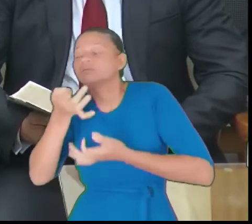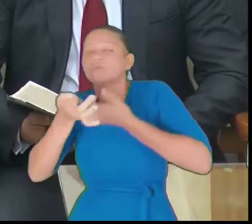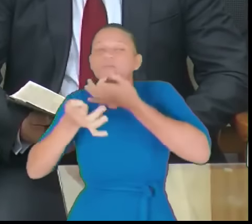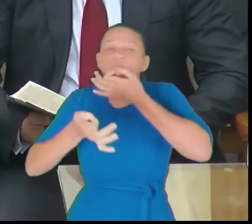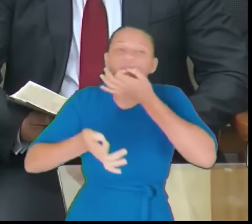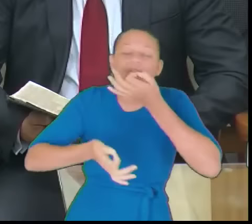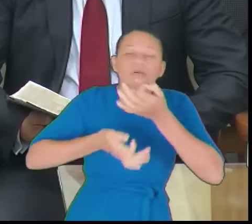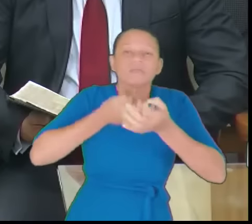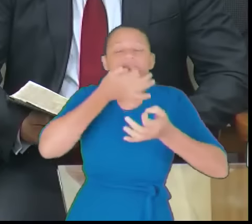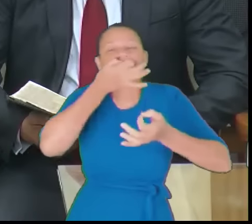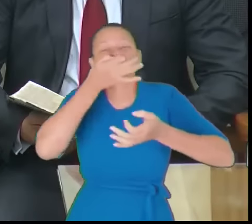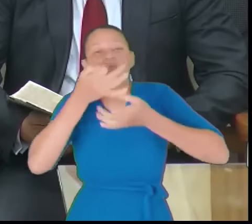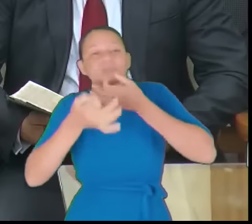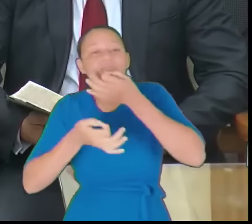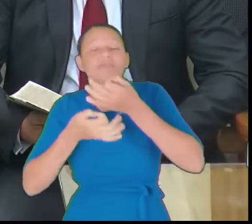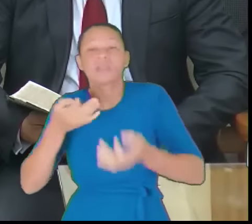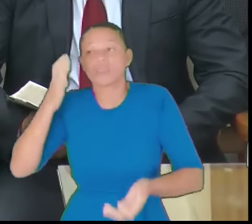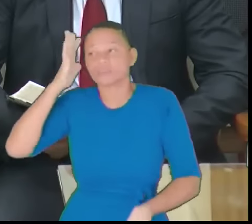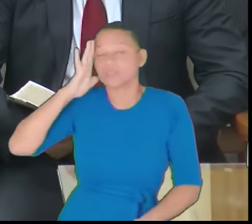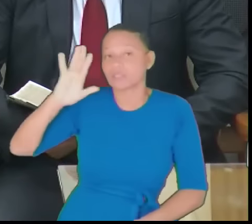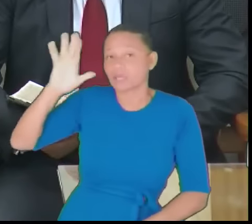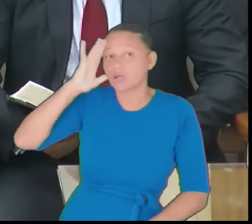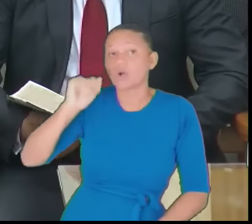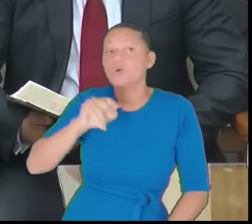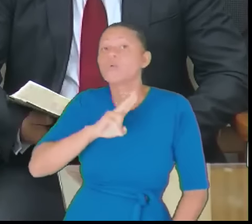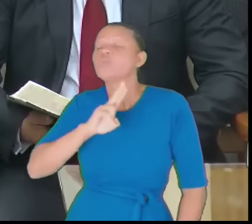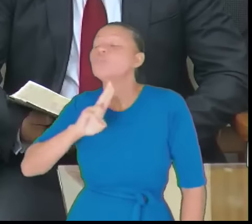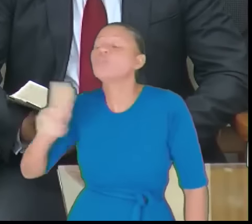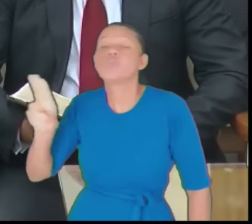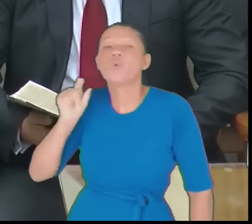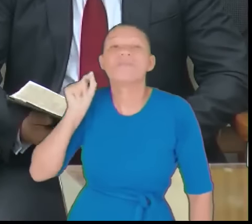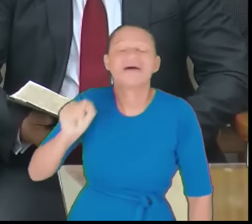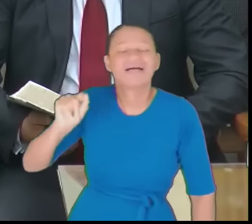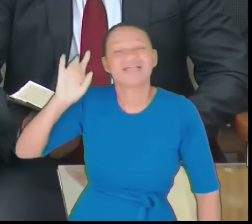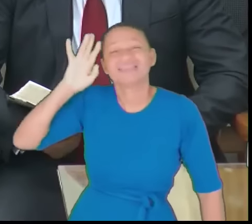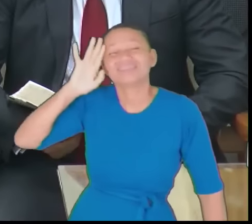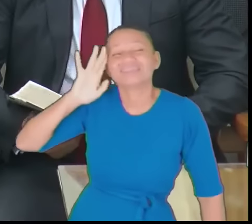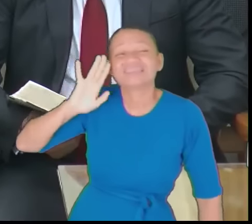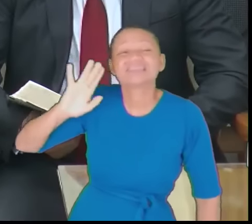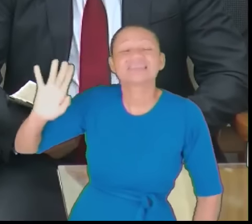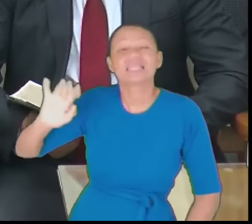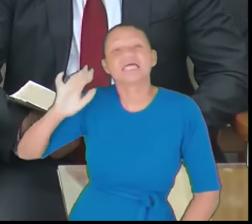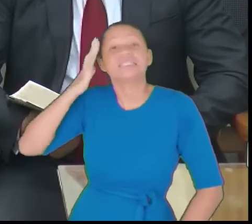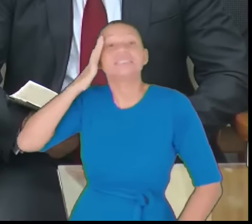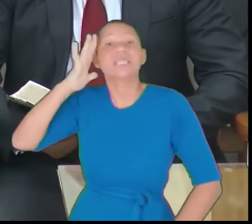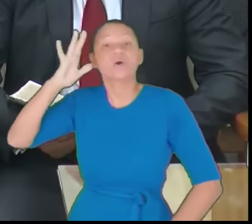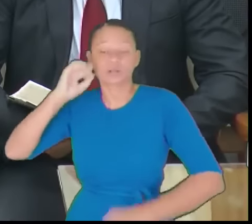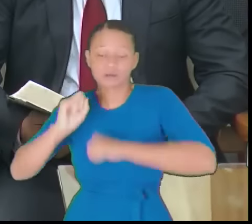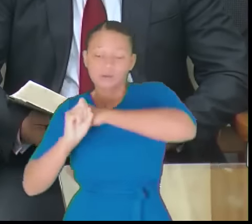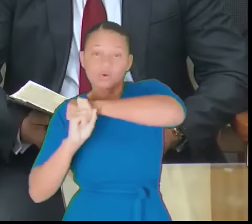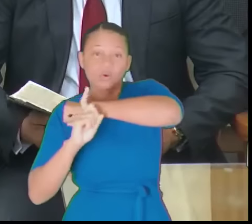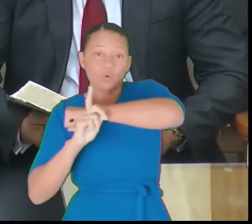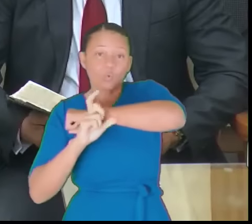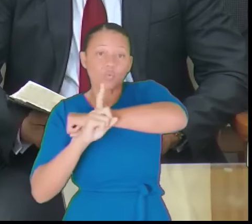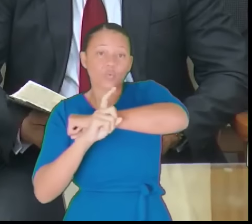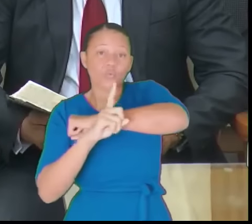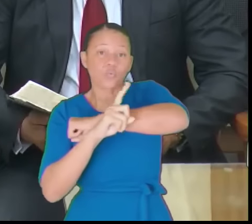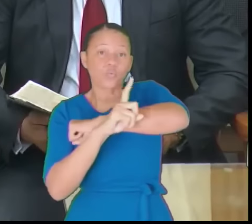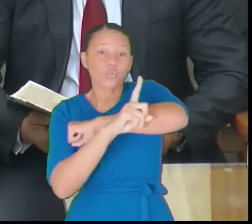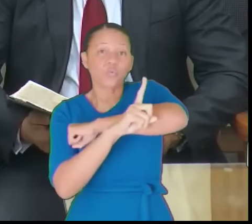suposições. Teoria. O nome é teoria da evolução. O que é uma teoria?